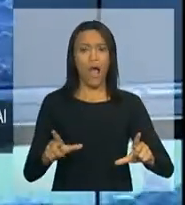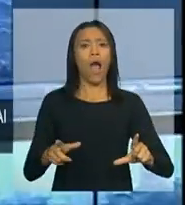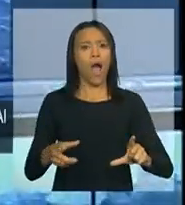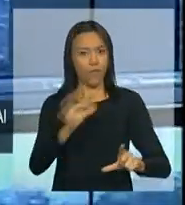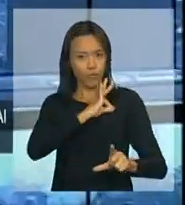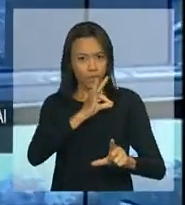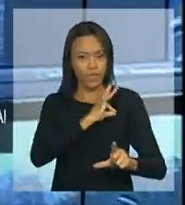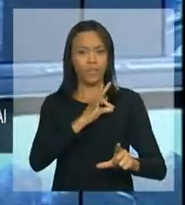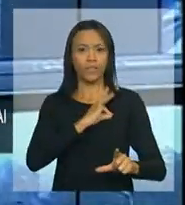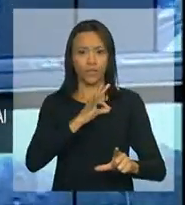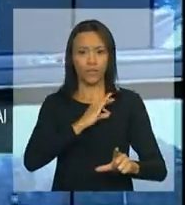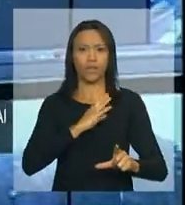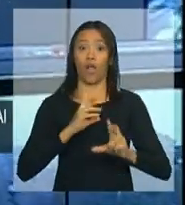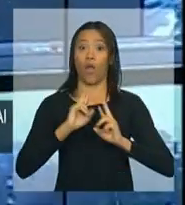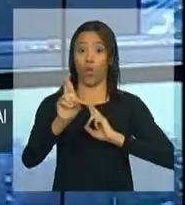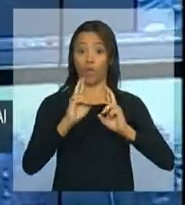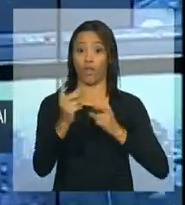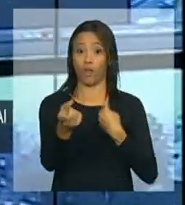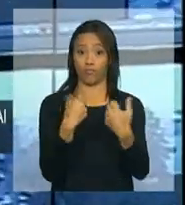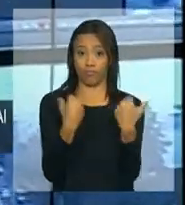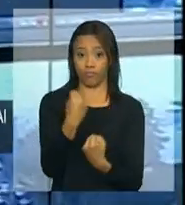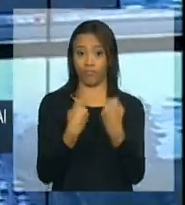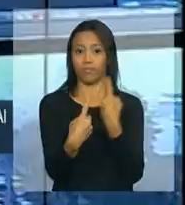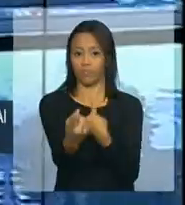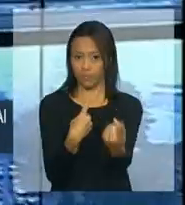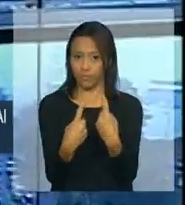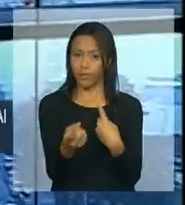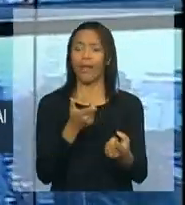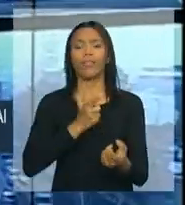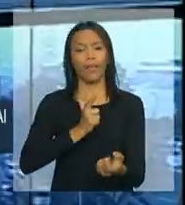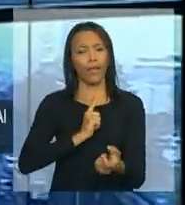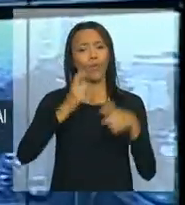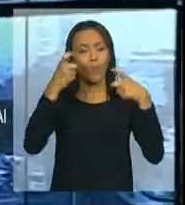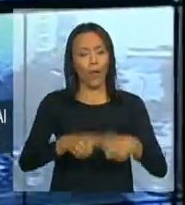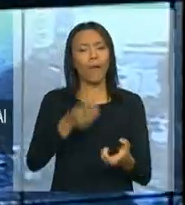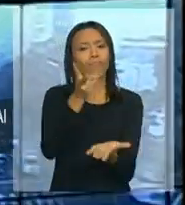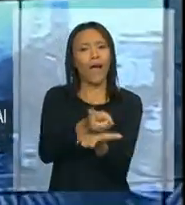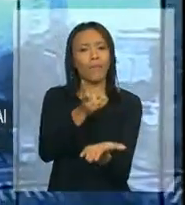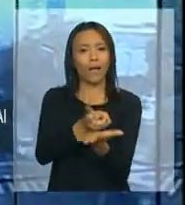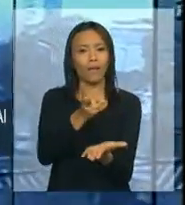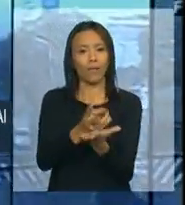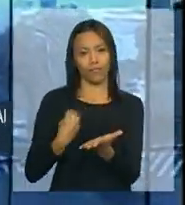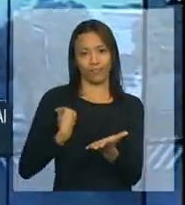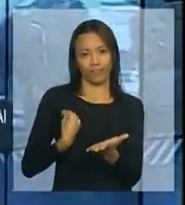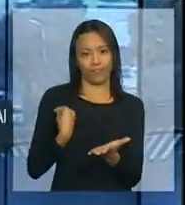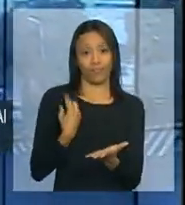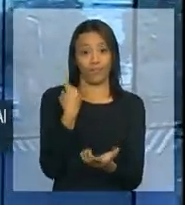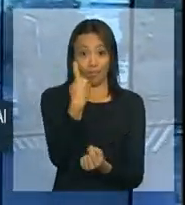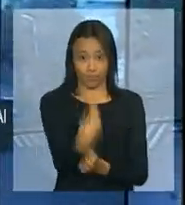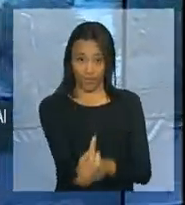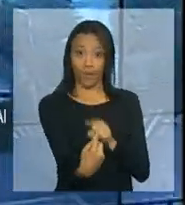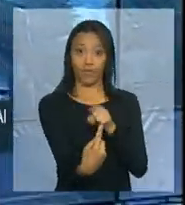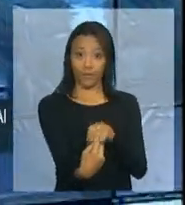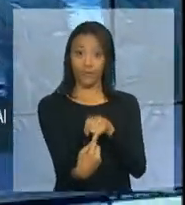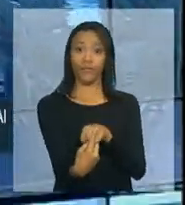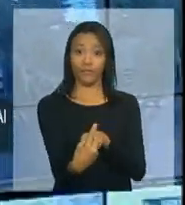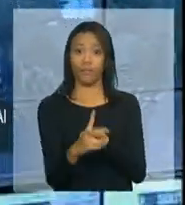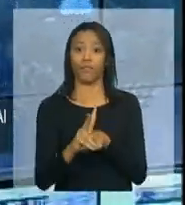Federal, que se faz presente aqui, também terá um espaço permanente aqui no Centro Integrado de Comando e